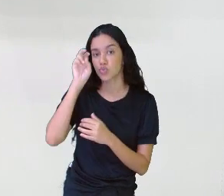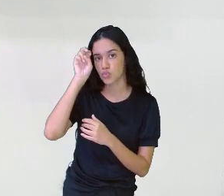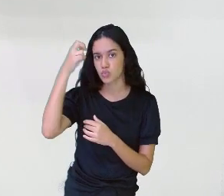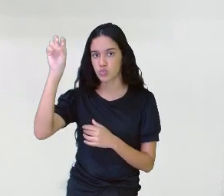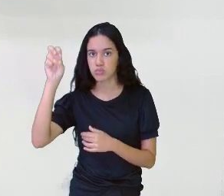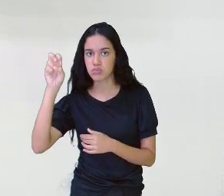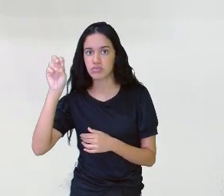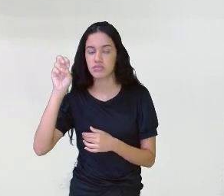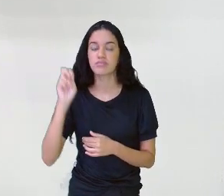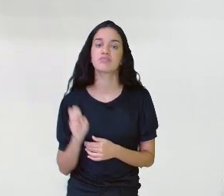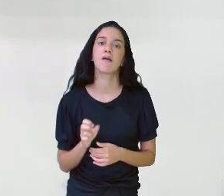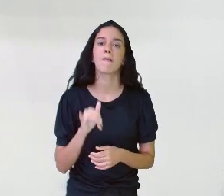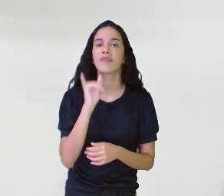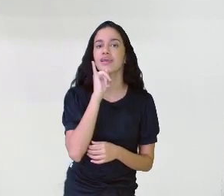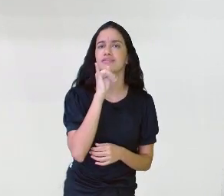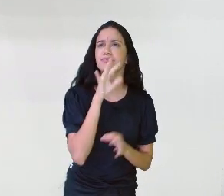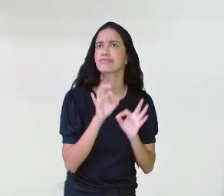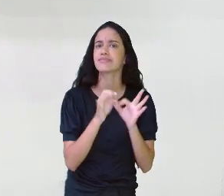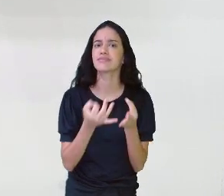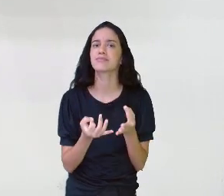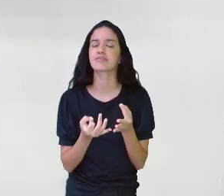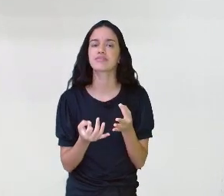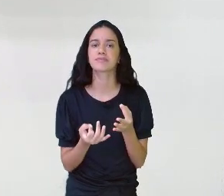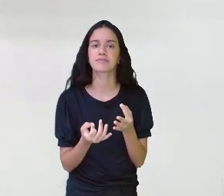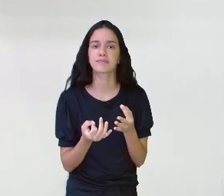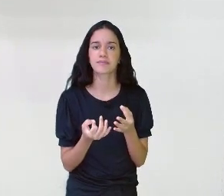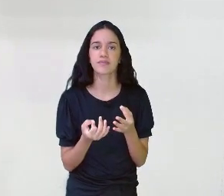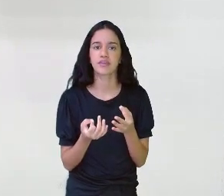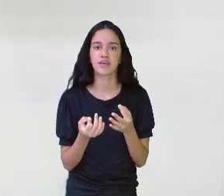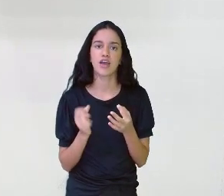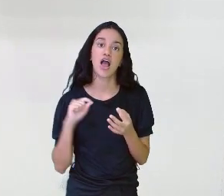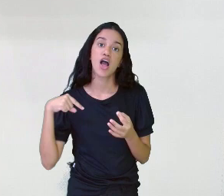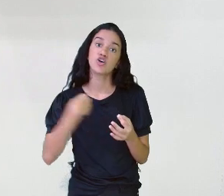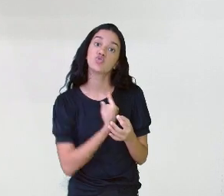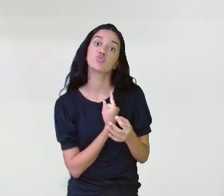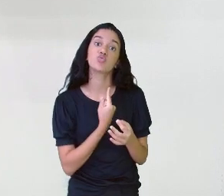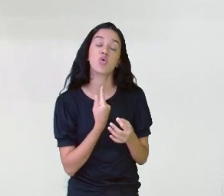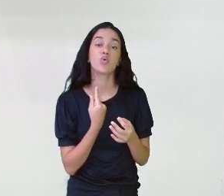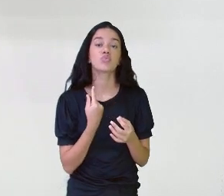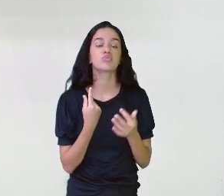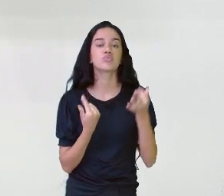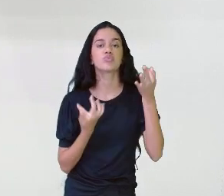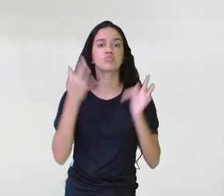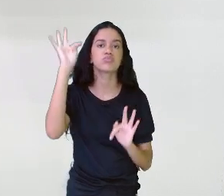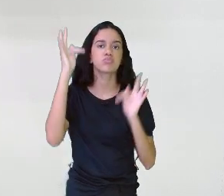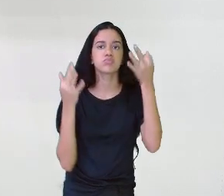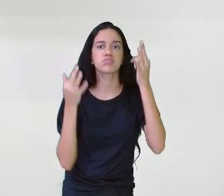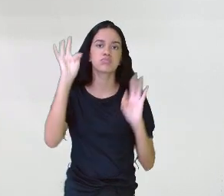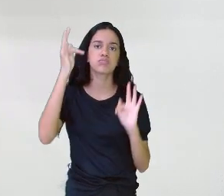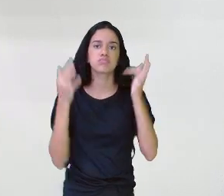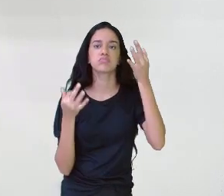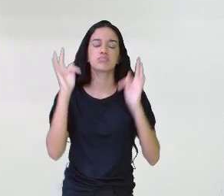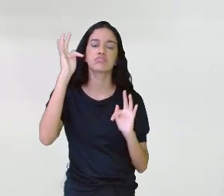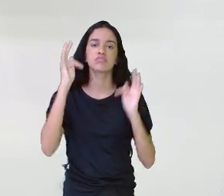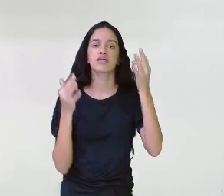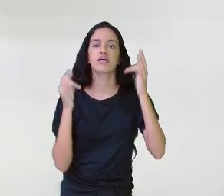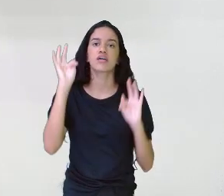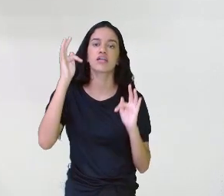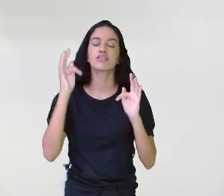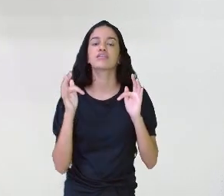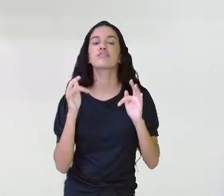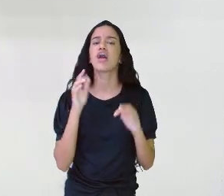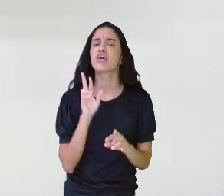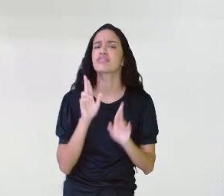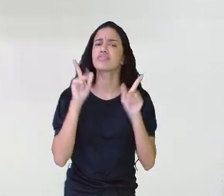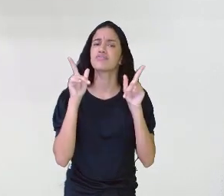culturais. Exemplo simples, o nosso carnaval. O carnaval do Nordeste ele é diferente